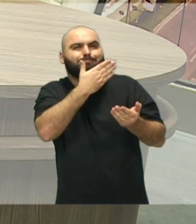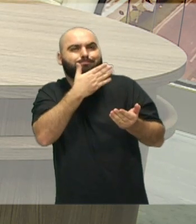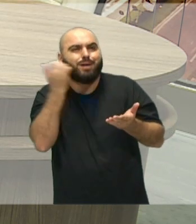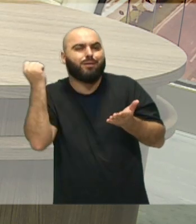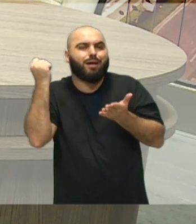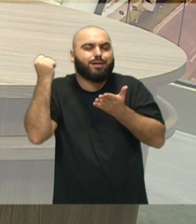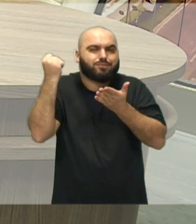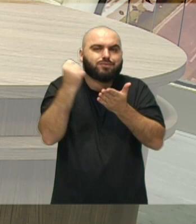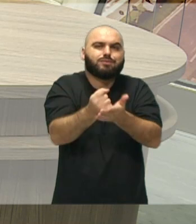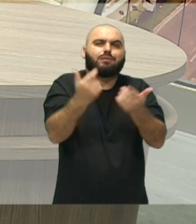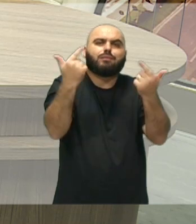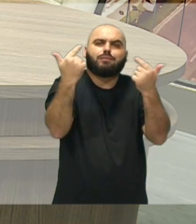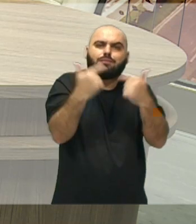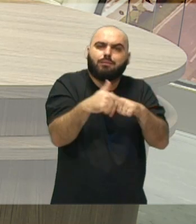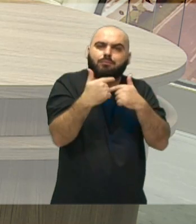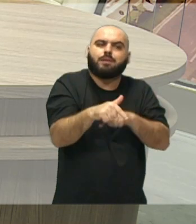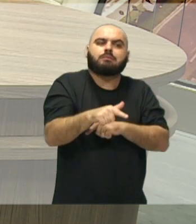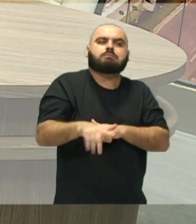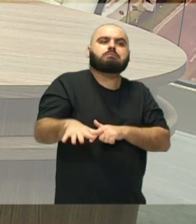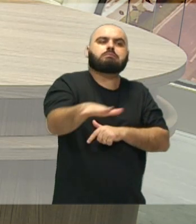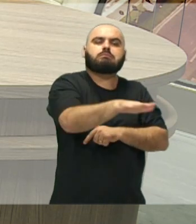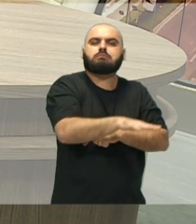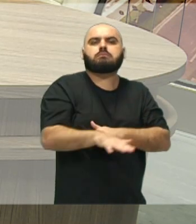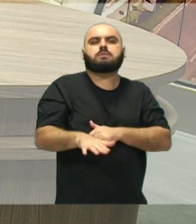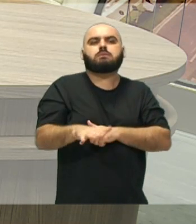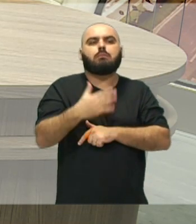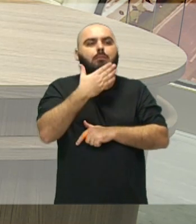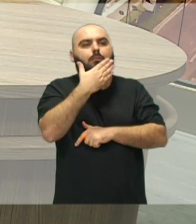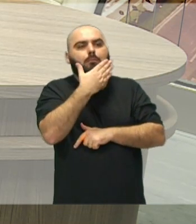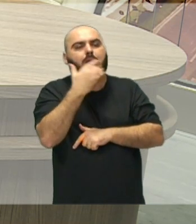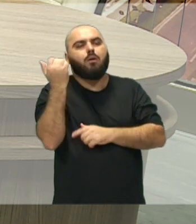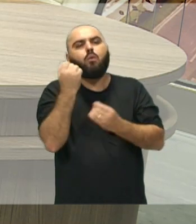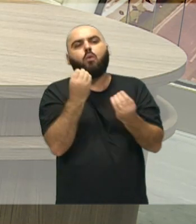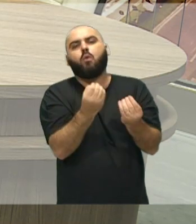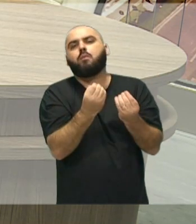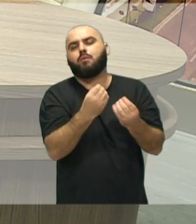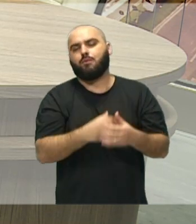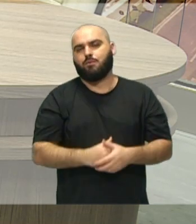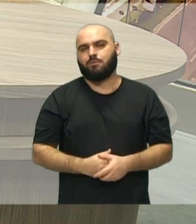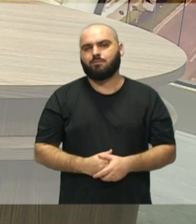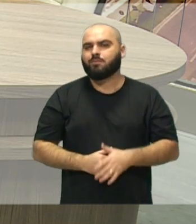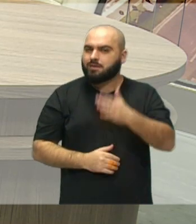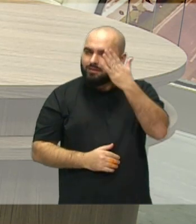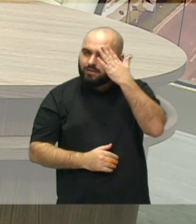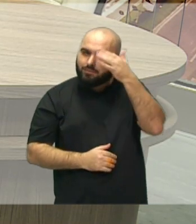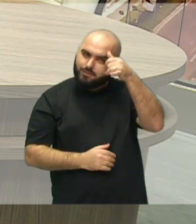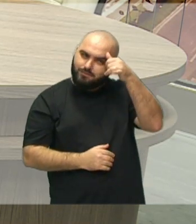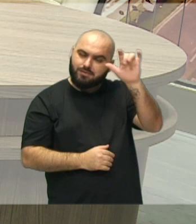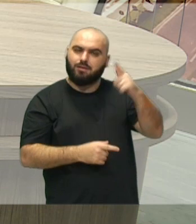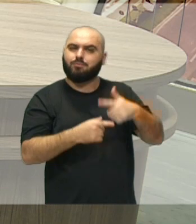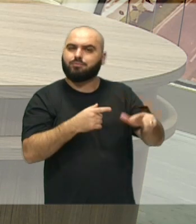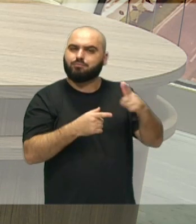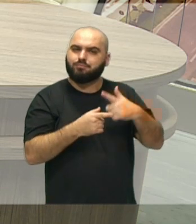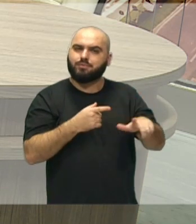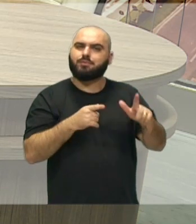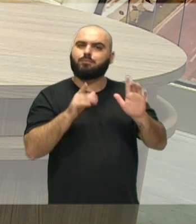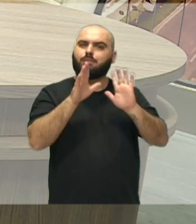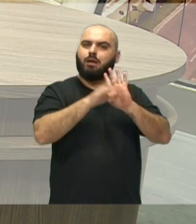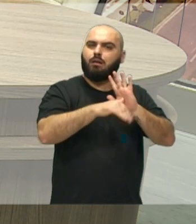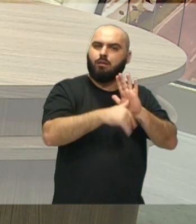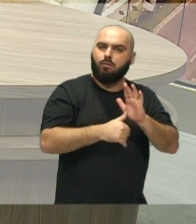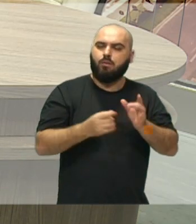o trabalho que já é desenvolvido tanto de combate ao tráfico e aos maus tratos, quanto o